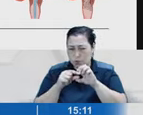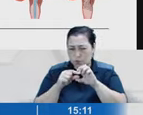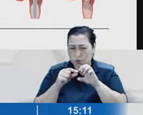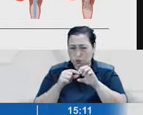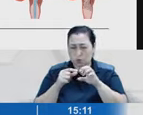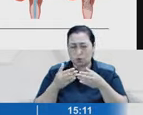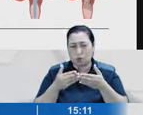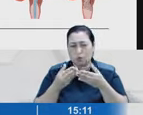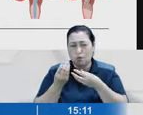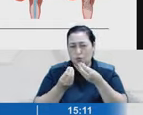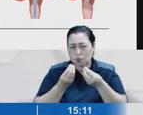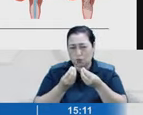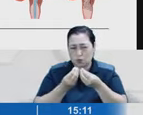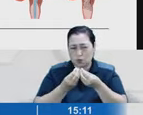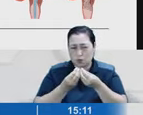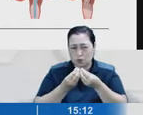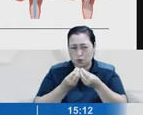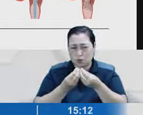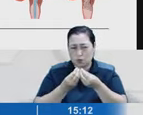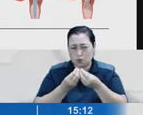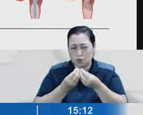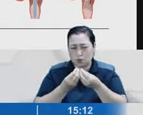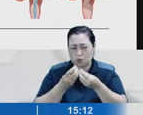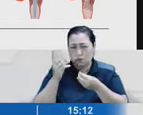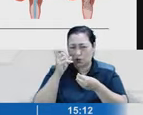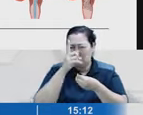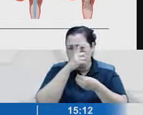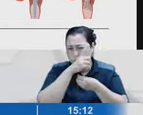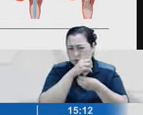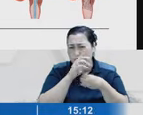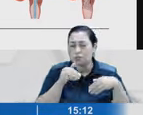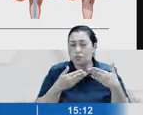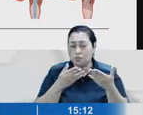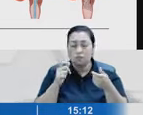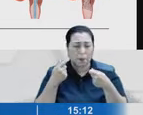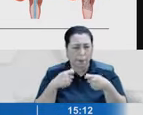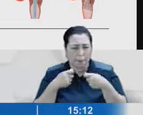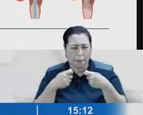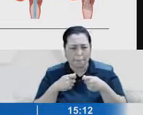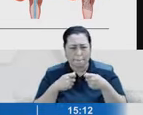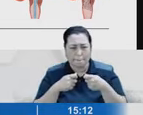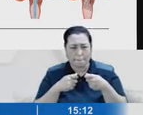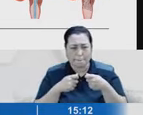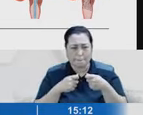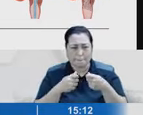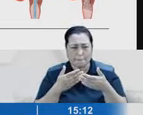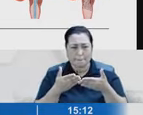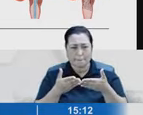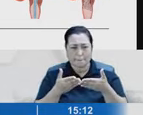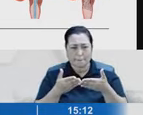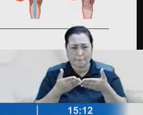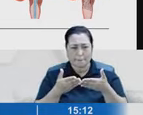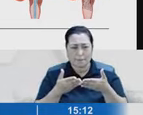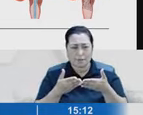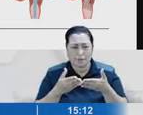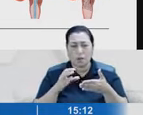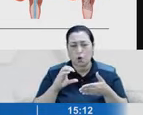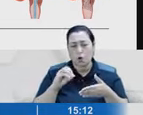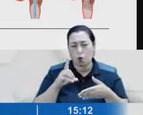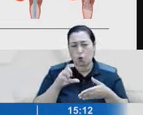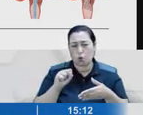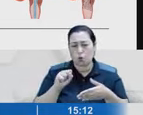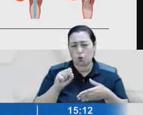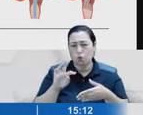provocando, muitas vezes, uma chance grande de complicação. Então, há necessidade de uma ileostomia, de uma colostomia,